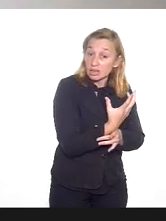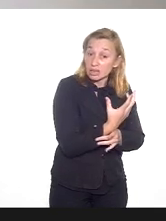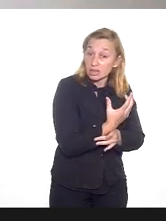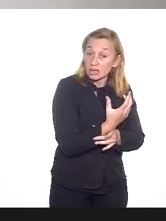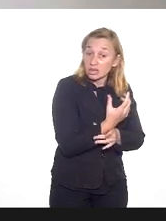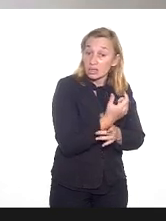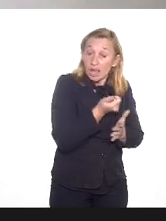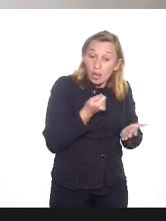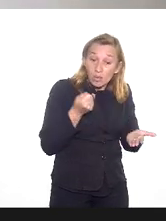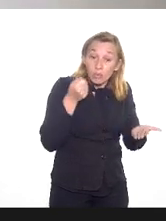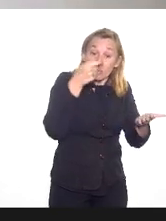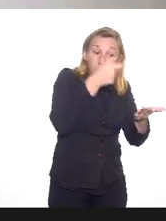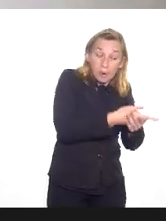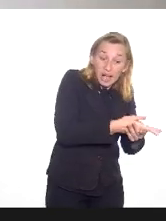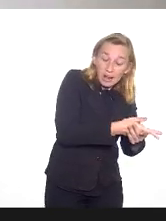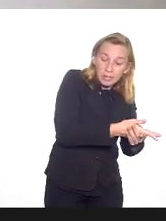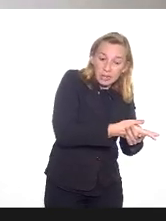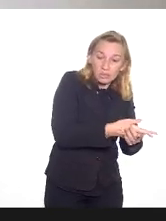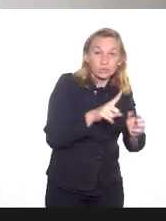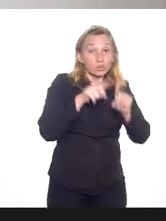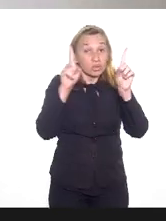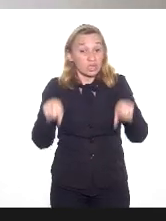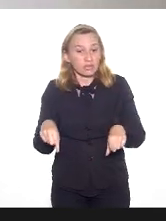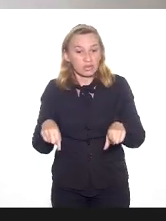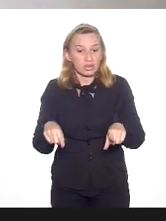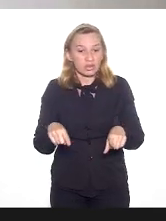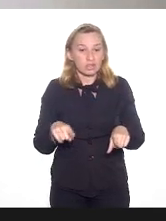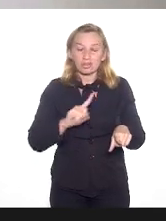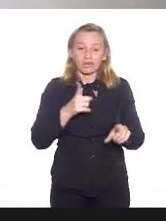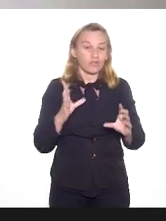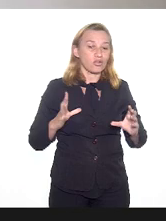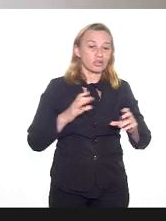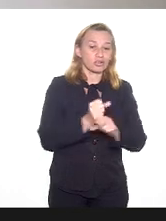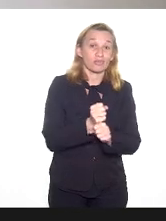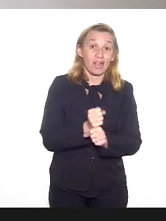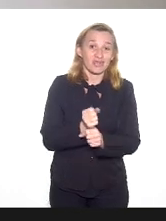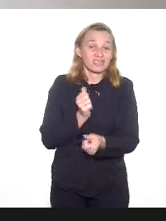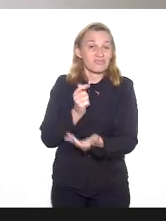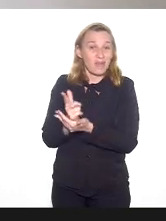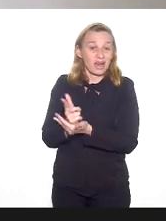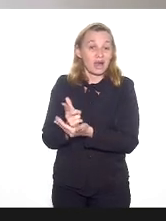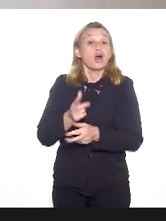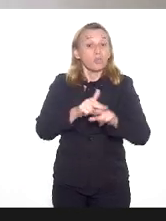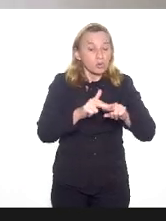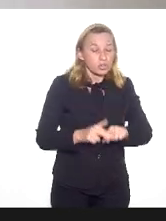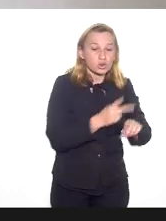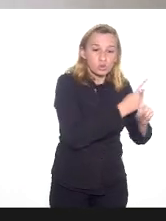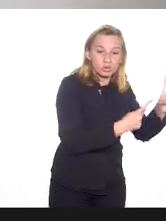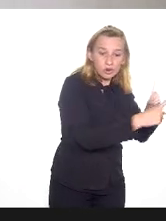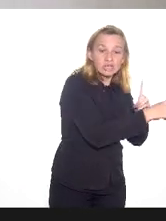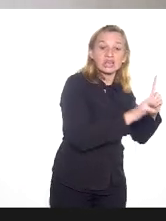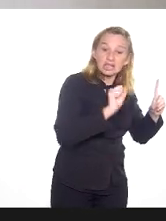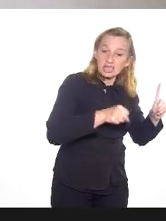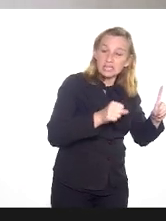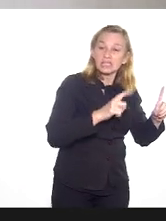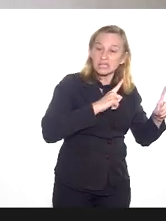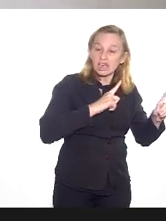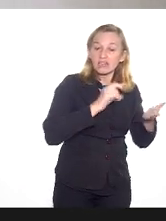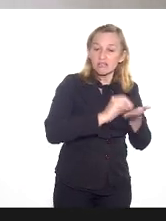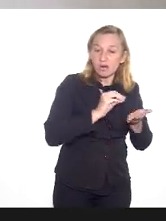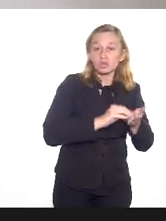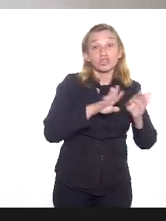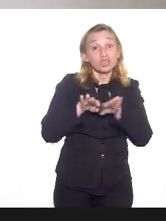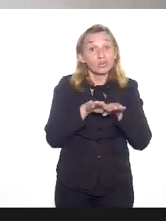contribuição desses servidores não foi contabilizada. Por isso, o Rio Previdência tem, sim, um desequilíbrio